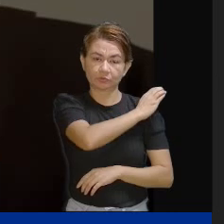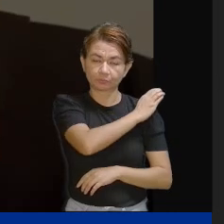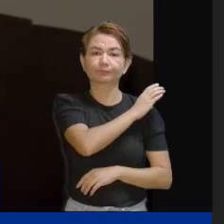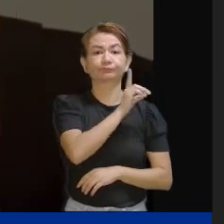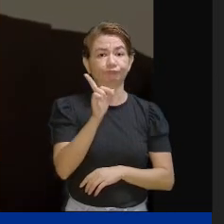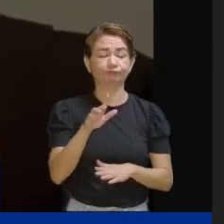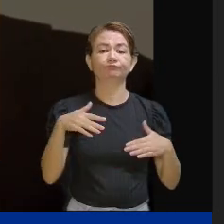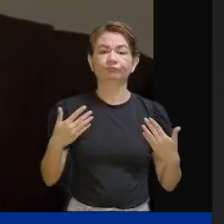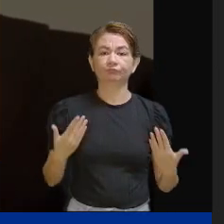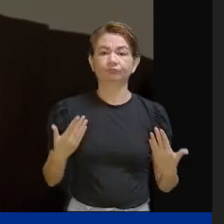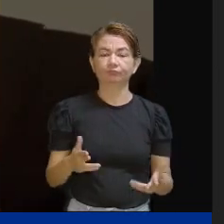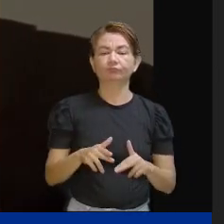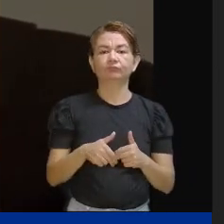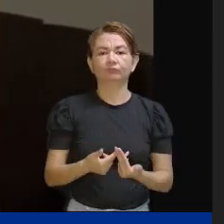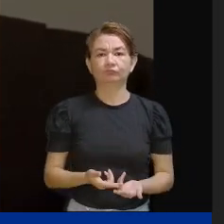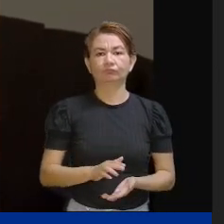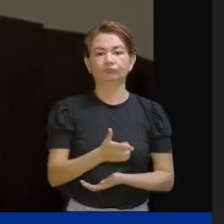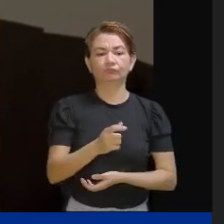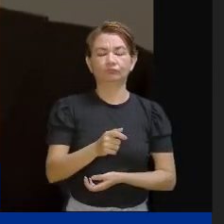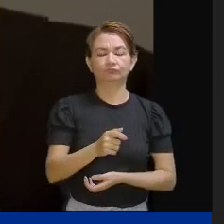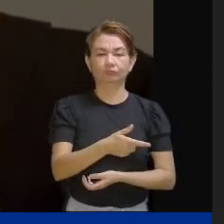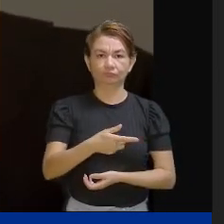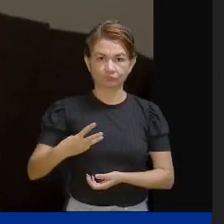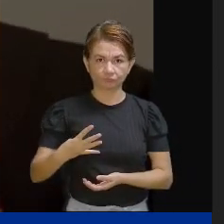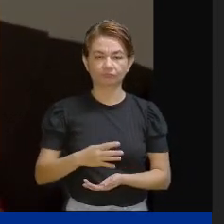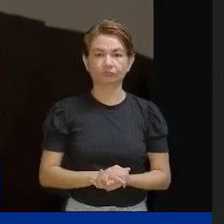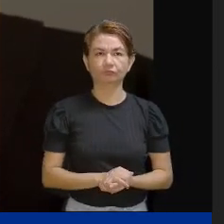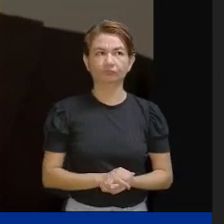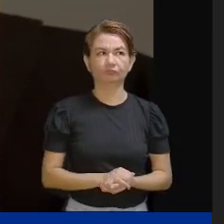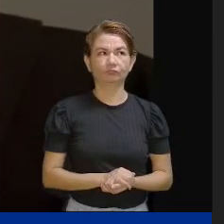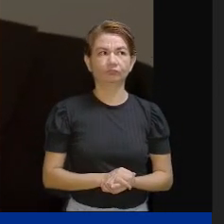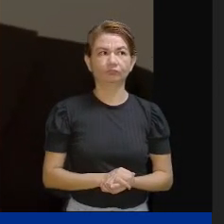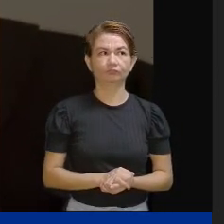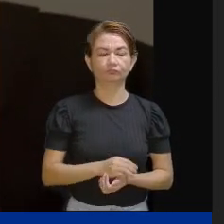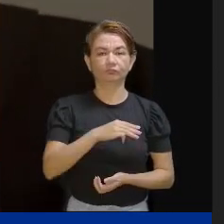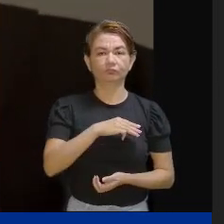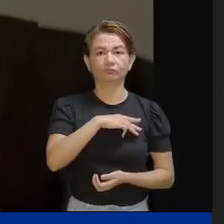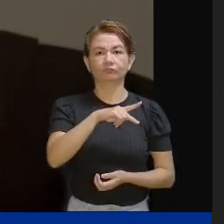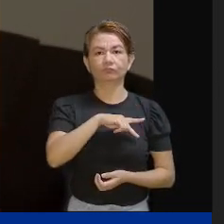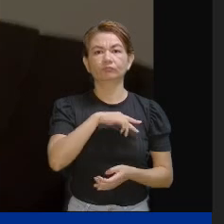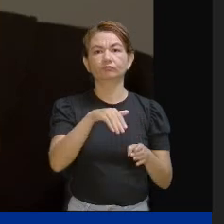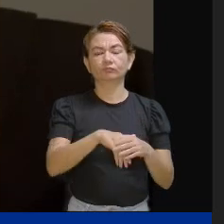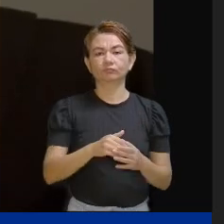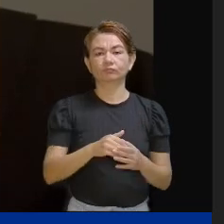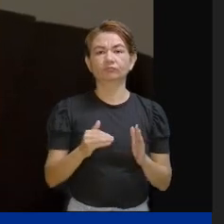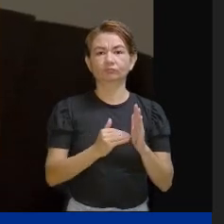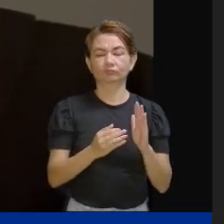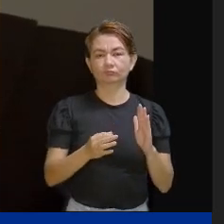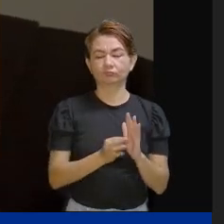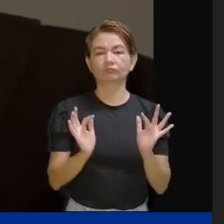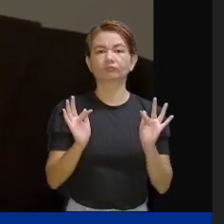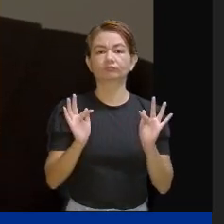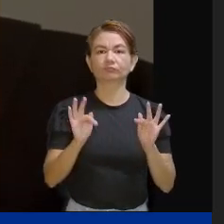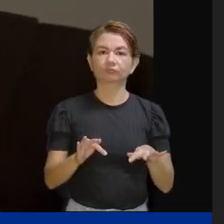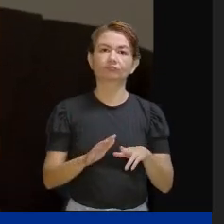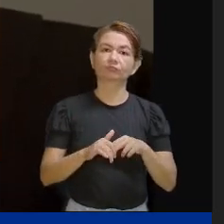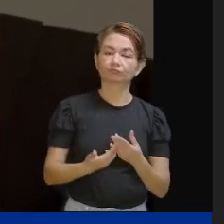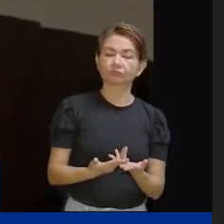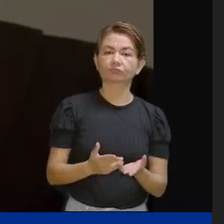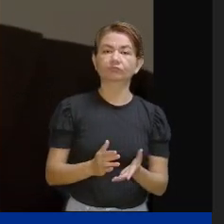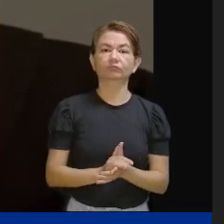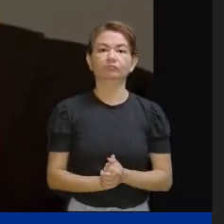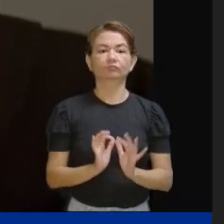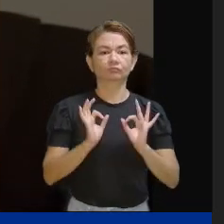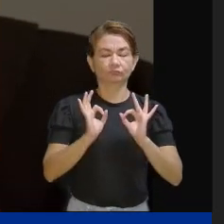Contestação apresentada no dia 4 de 7 de 2024, conclusos ao MPE, emitiu parecer conclusivo do qual, de